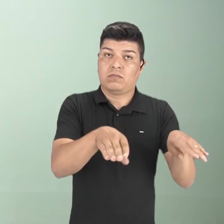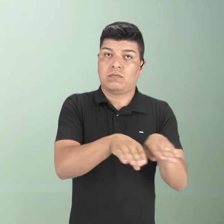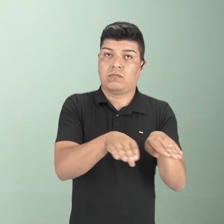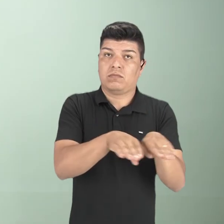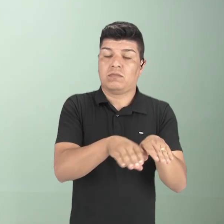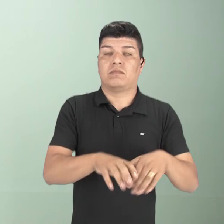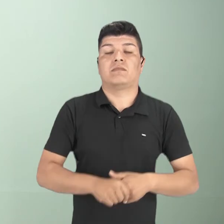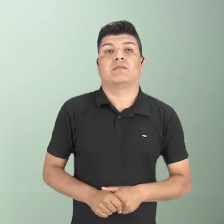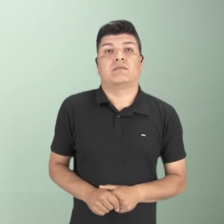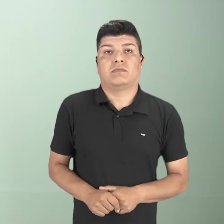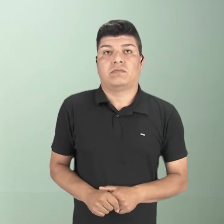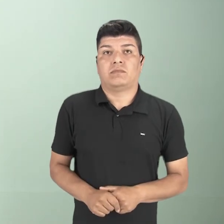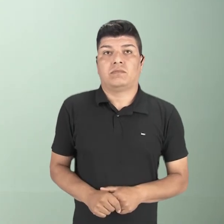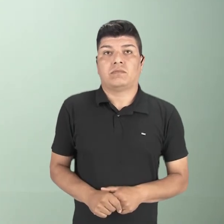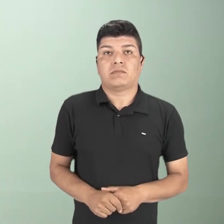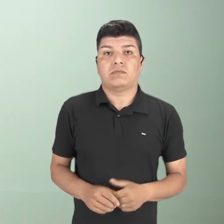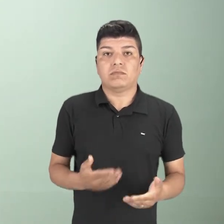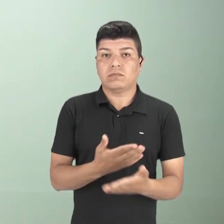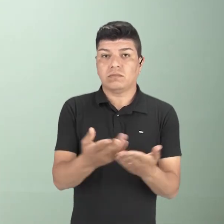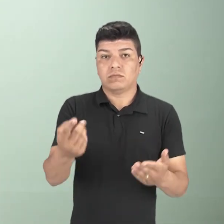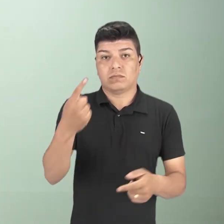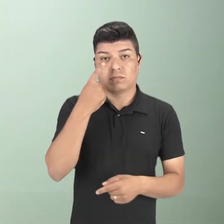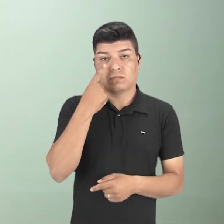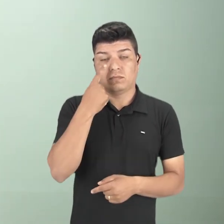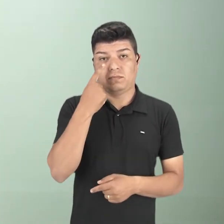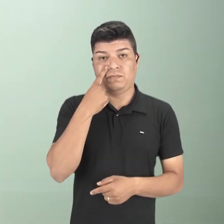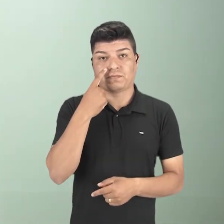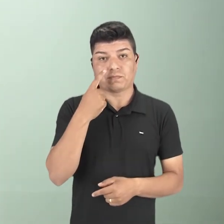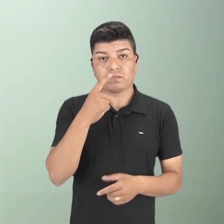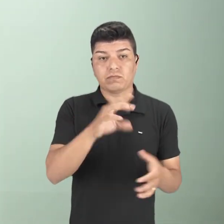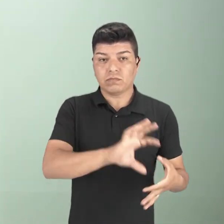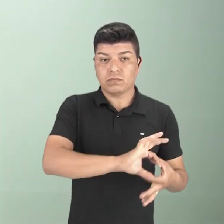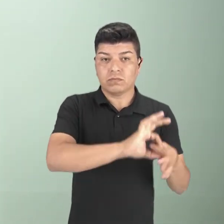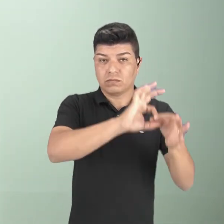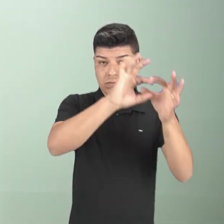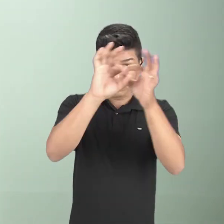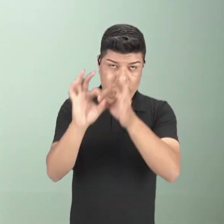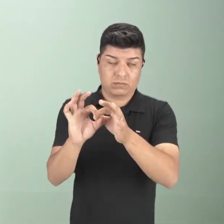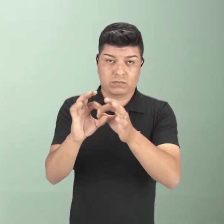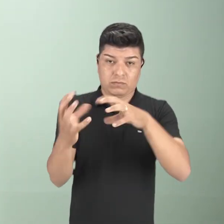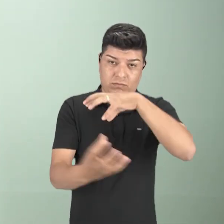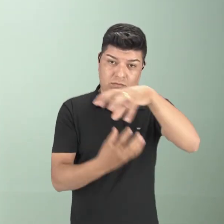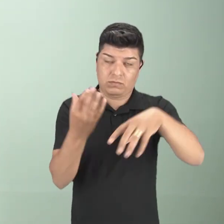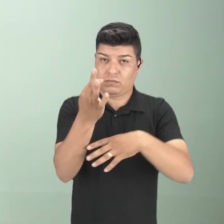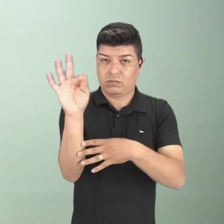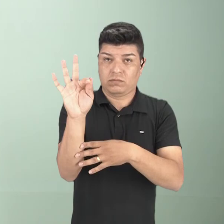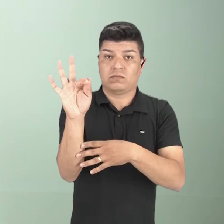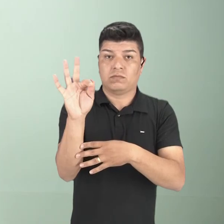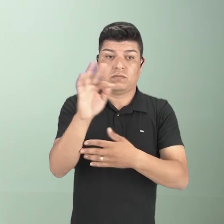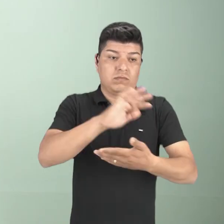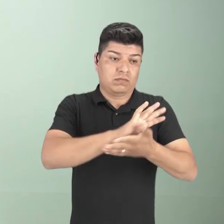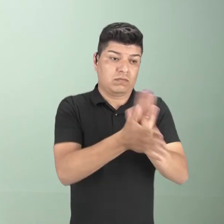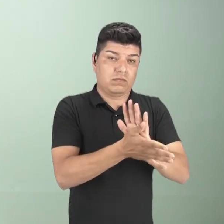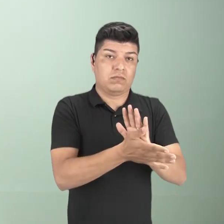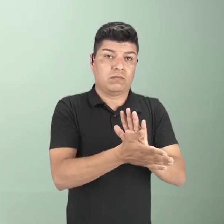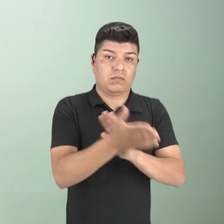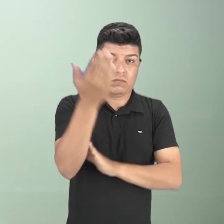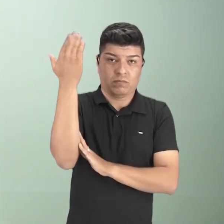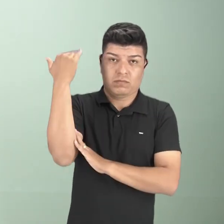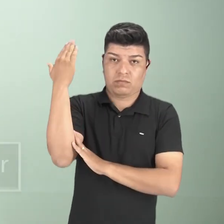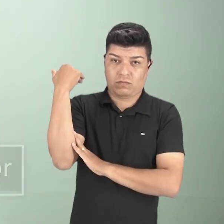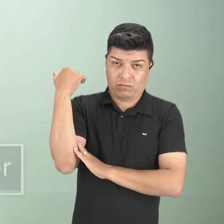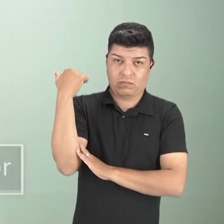Queridos, estejam sempre atentos a esse contexto de que a Revolução Francesa veio para derrubar o antigo regime